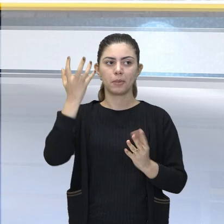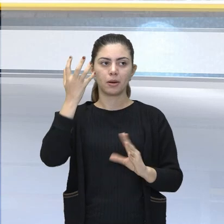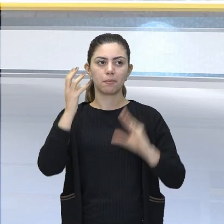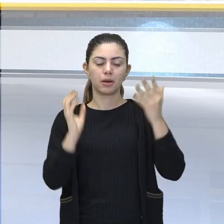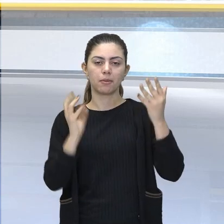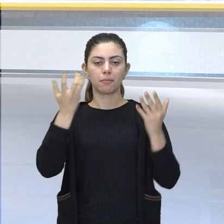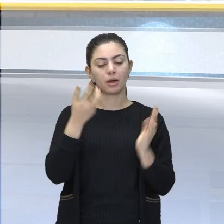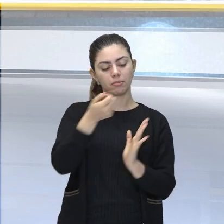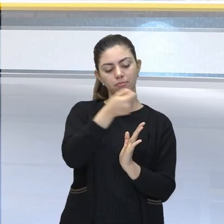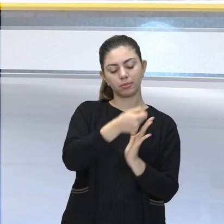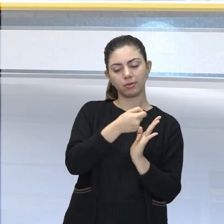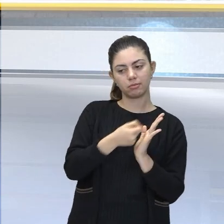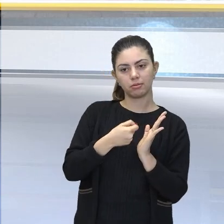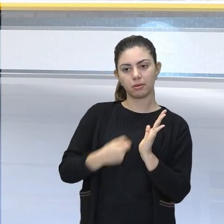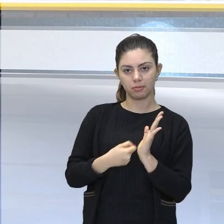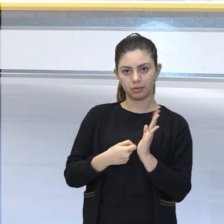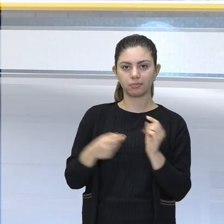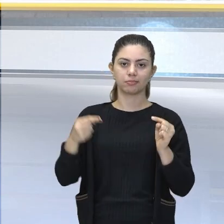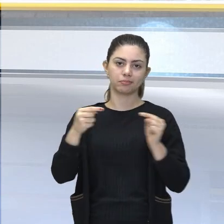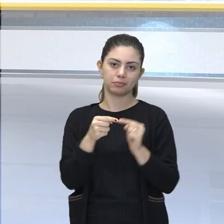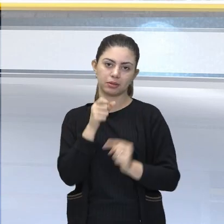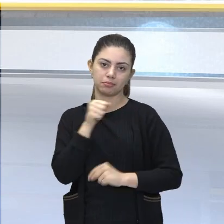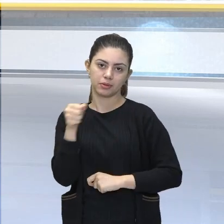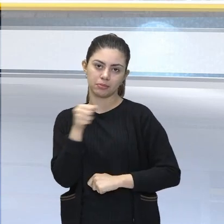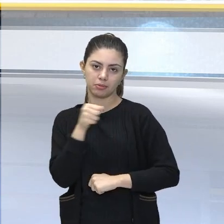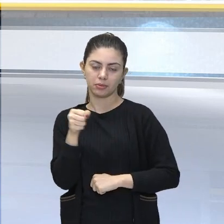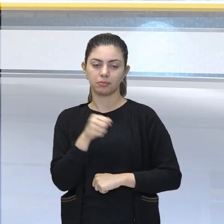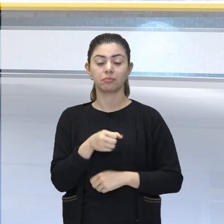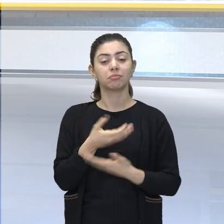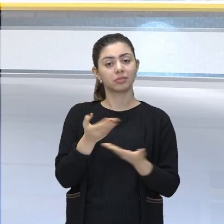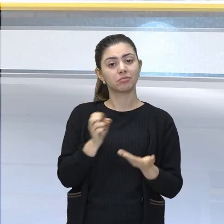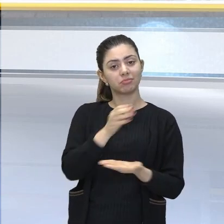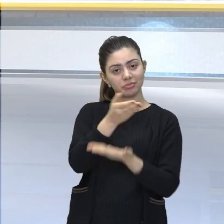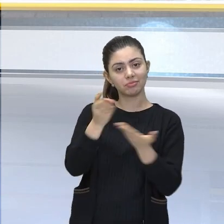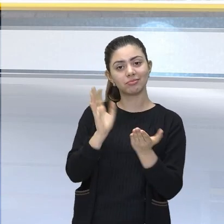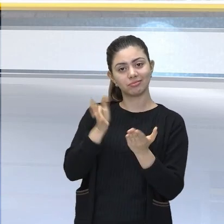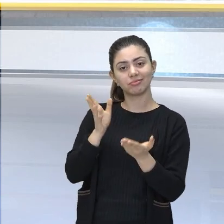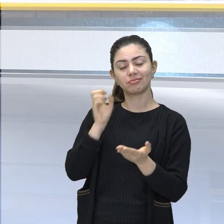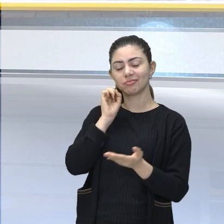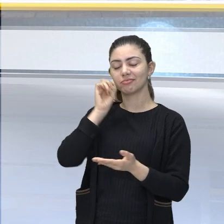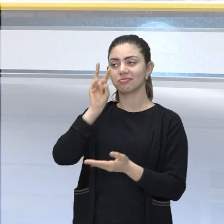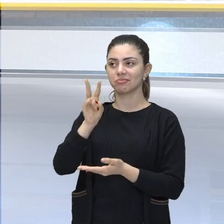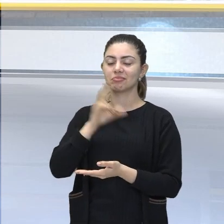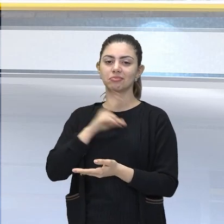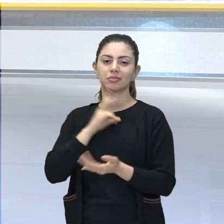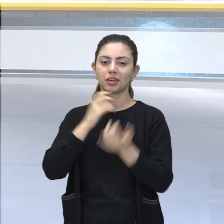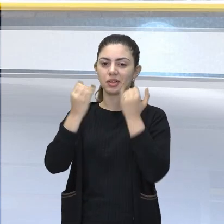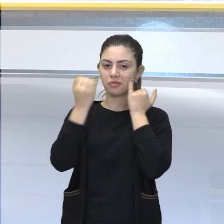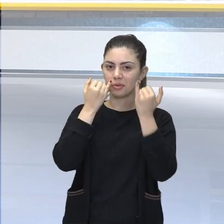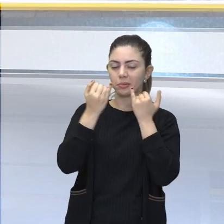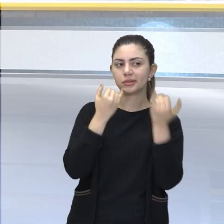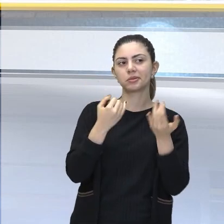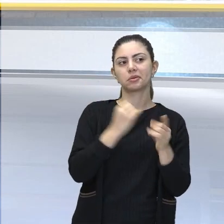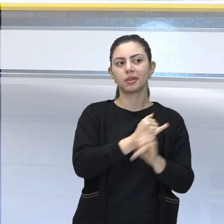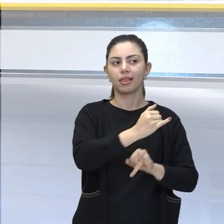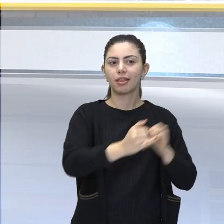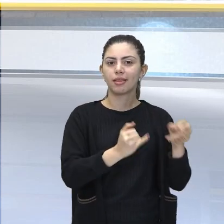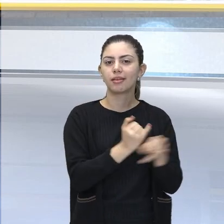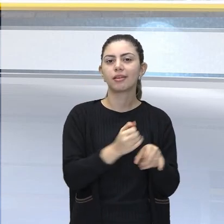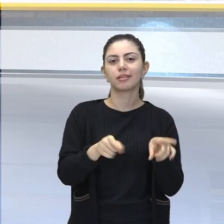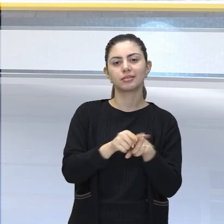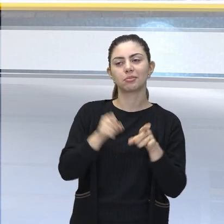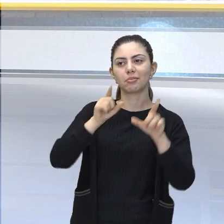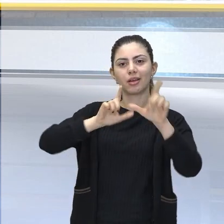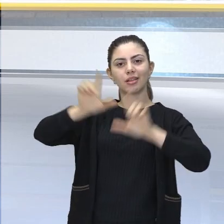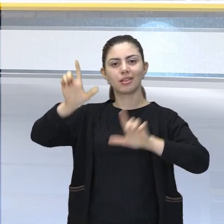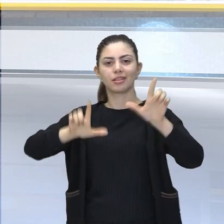de eventos. Então, vocês já devem ter visto vários noticiários por aí, né? Tanto na internet quanto na televisão.